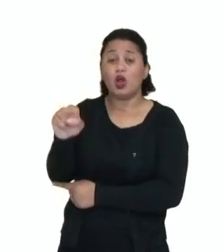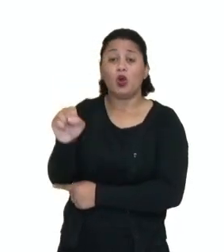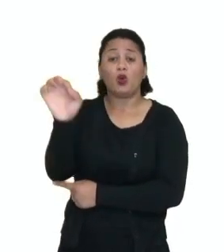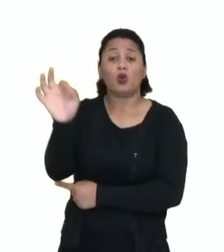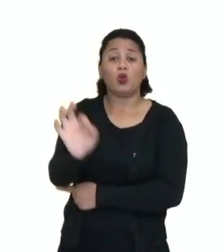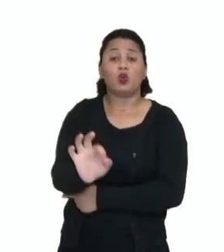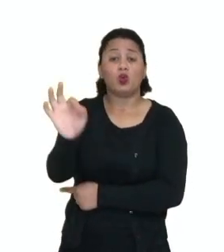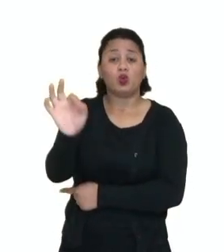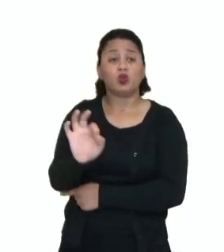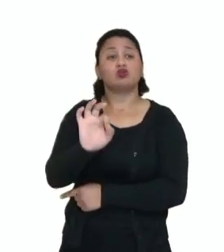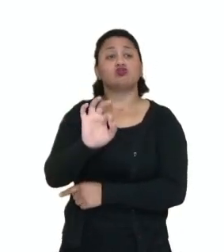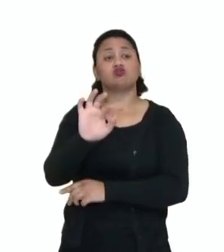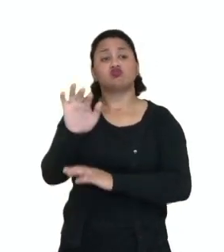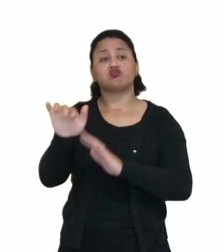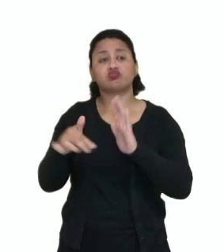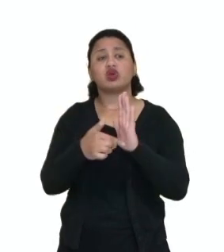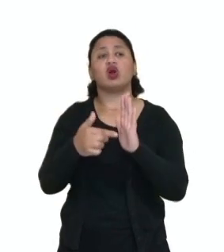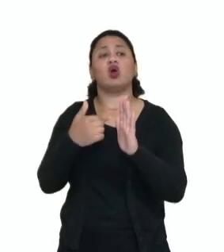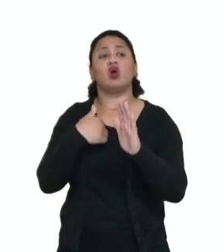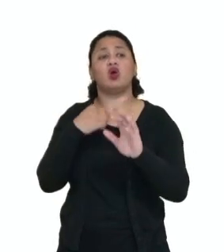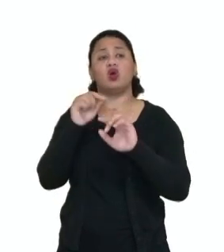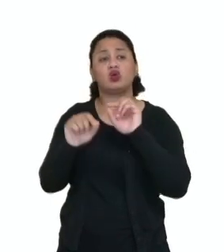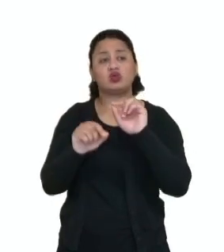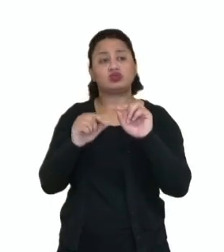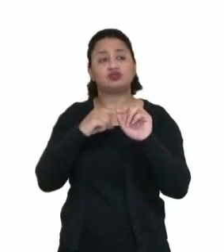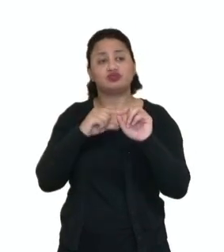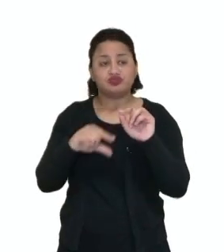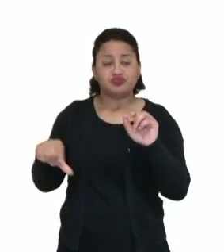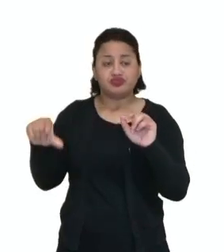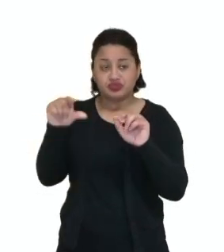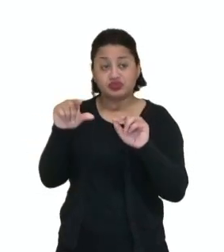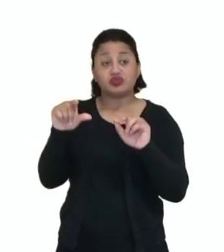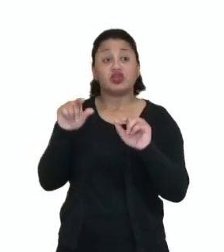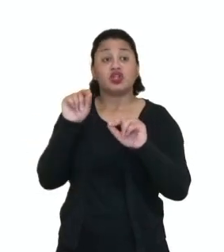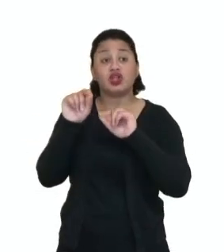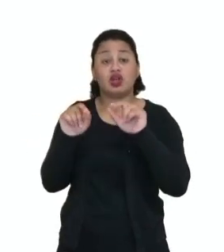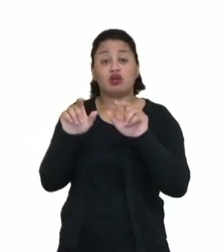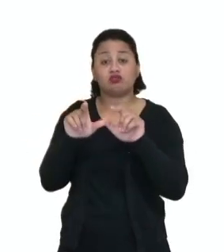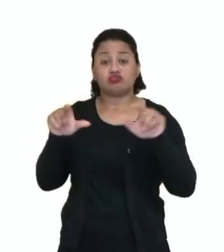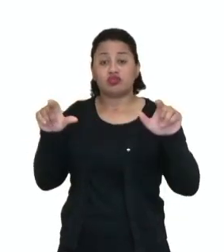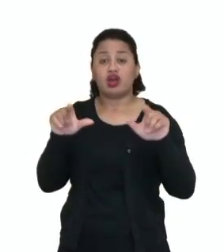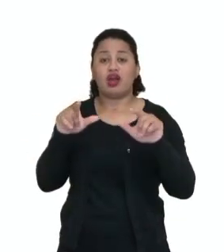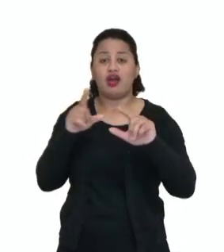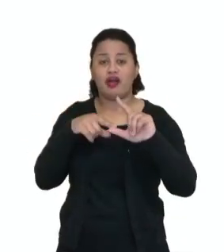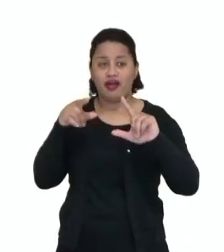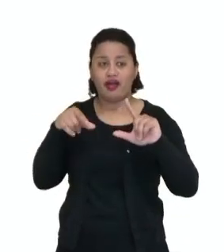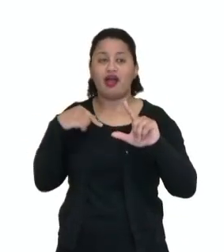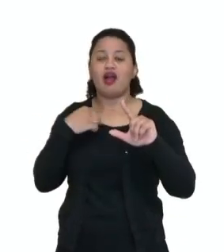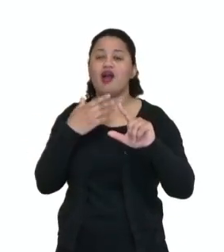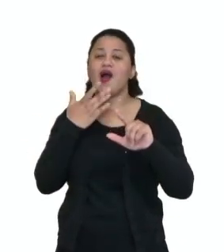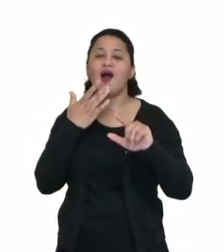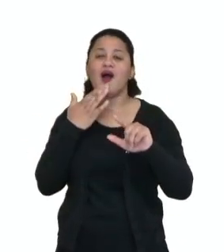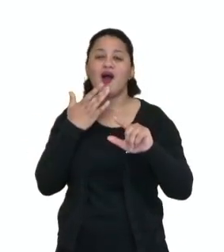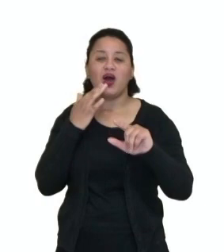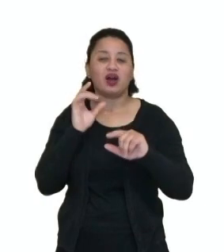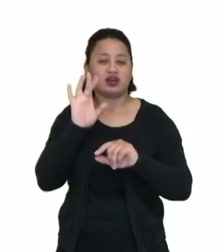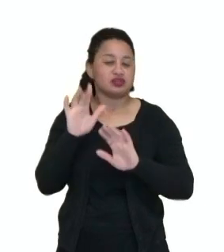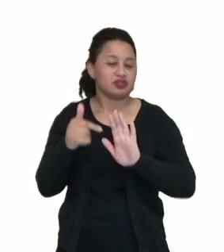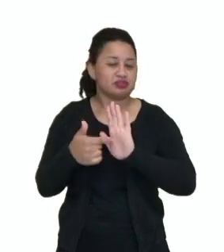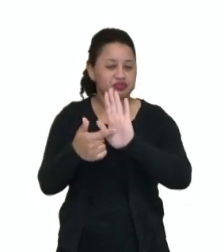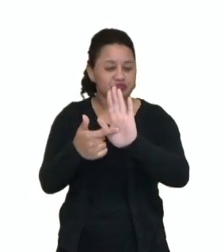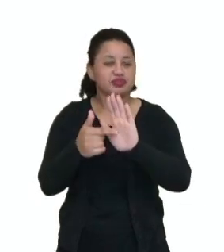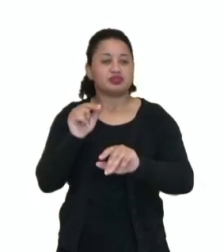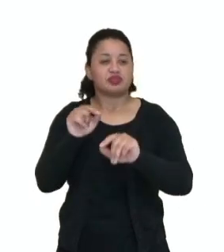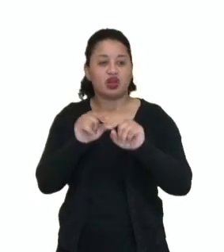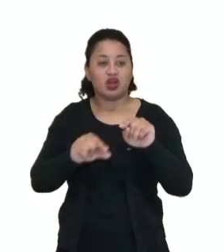78%, toda essa coloração aqui, ó. Lembrando, gente, que as cores é só para representar, tá bem?